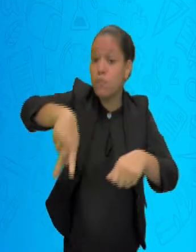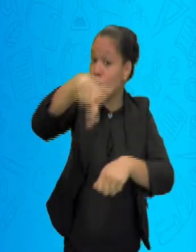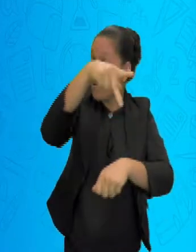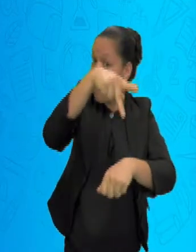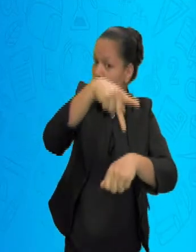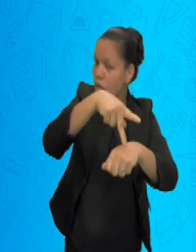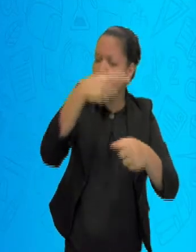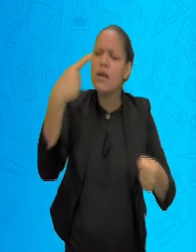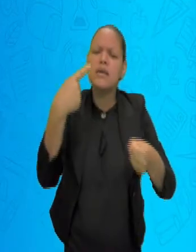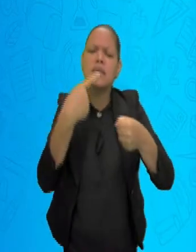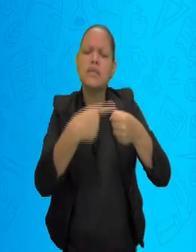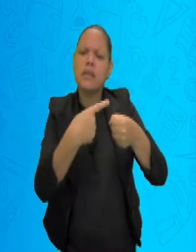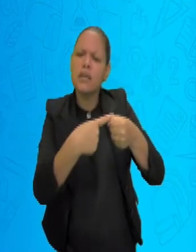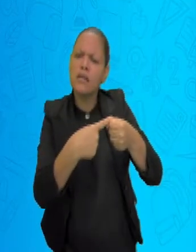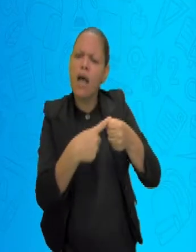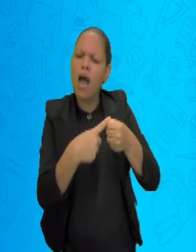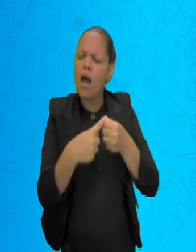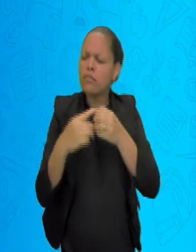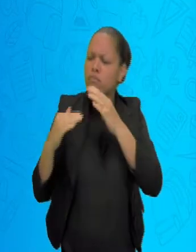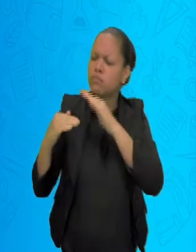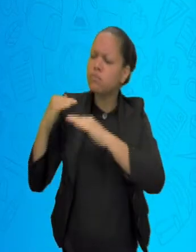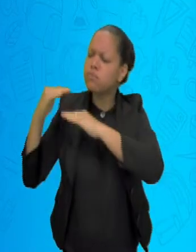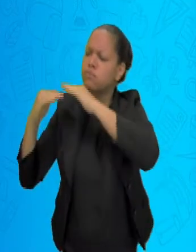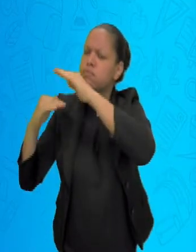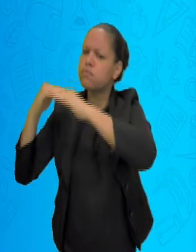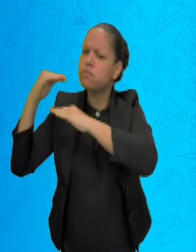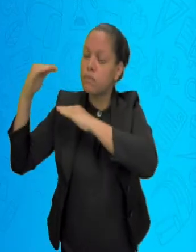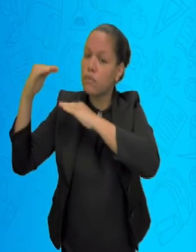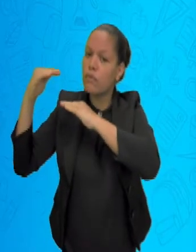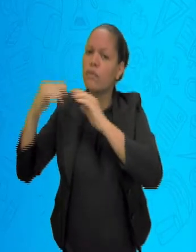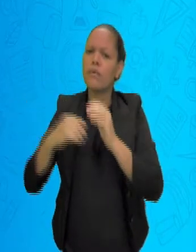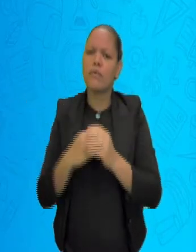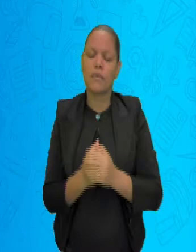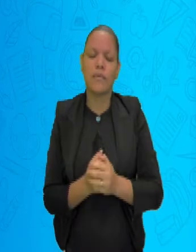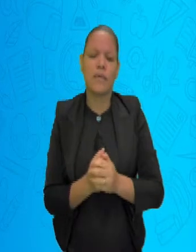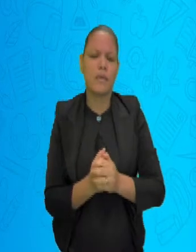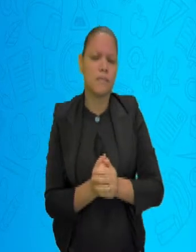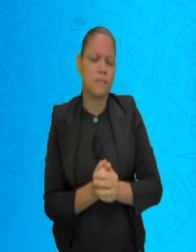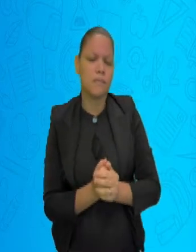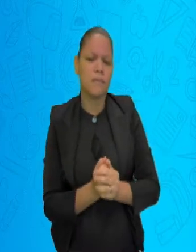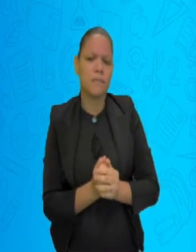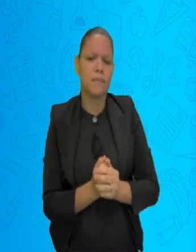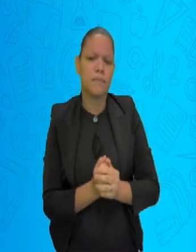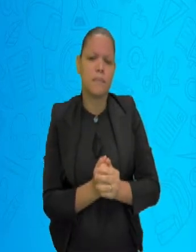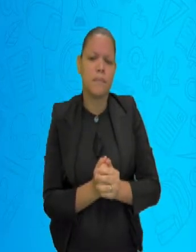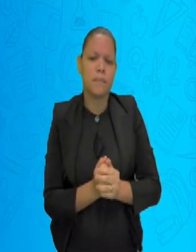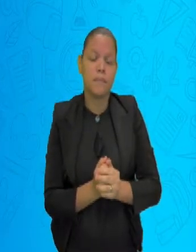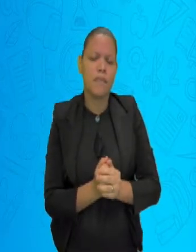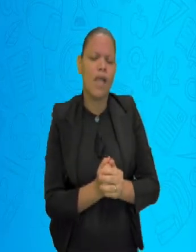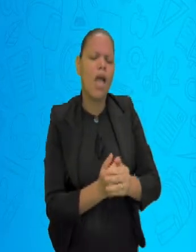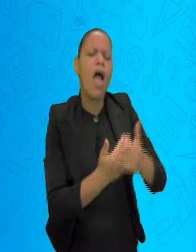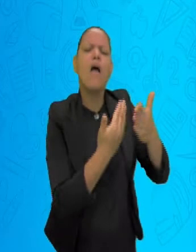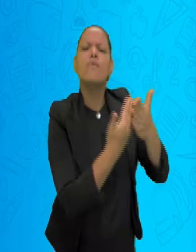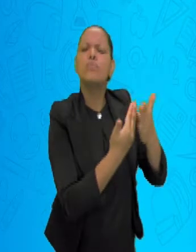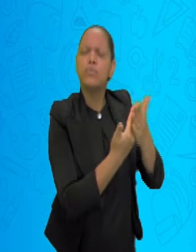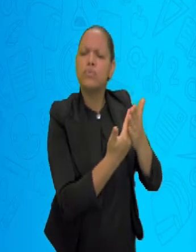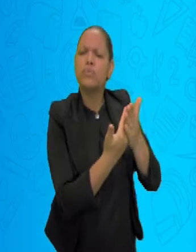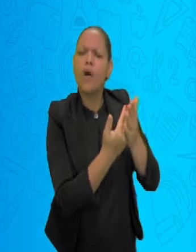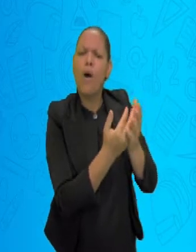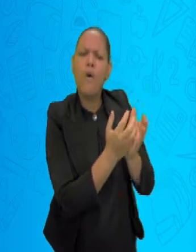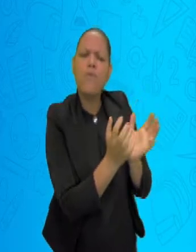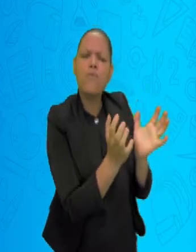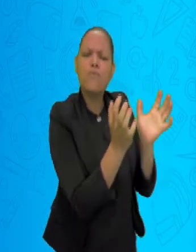pode crescer. Então, vamos lá nesse conceito dos setores da economia. Estudar os setores da